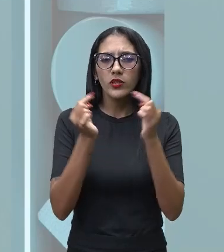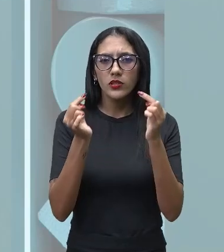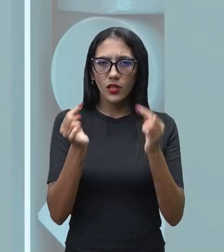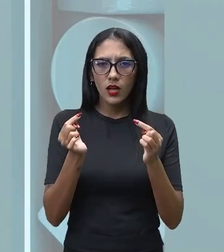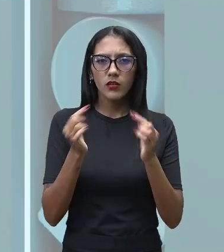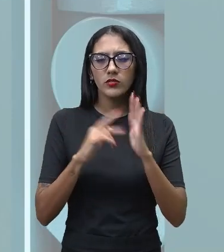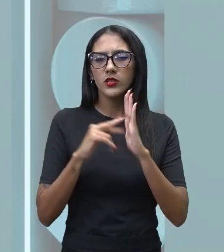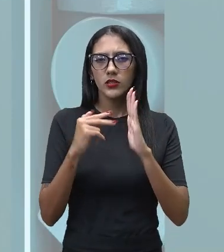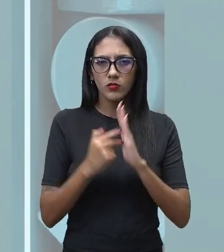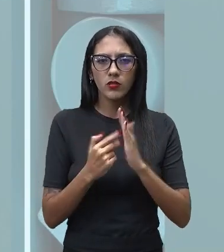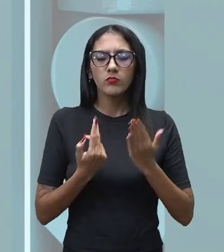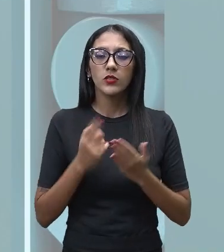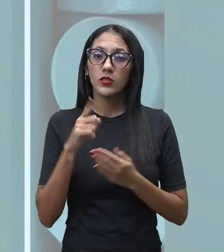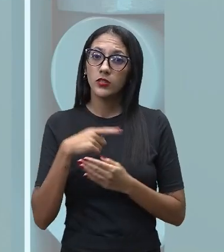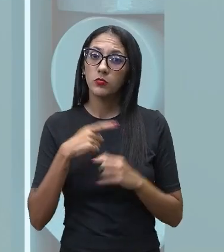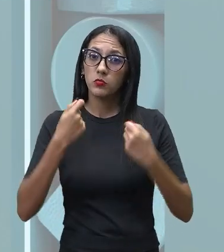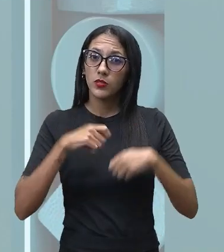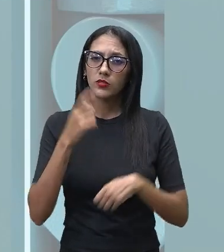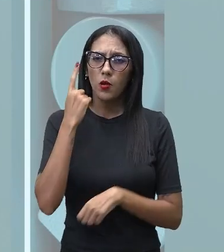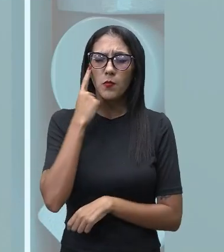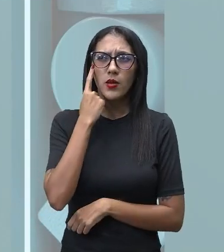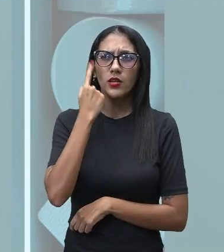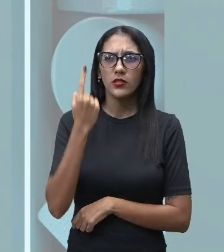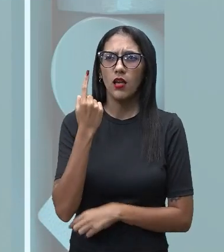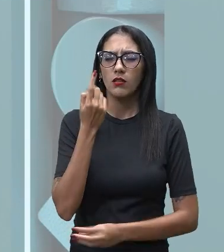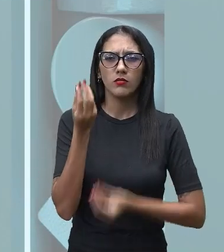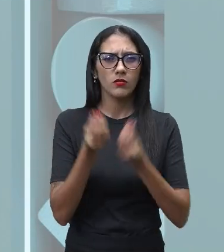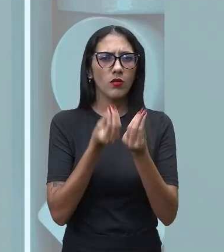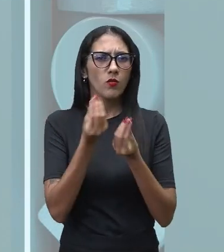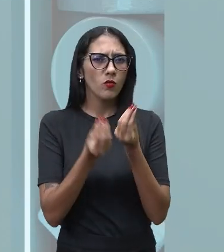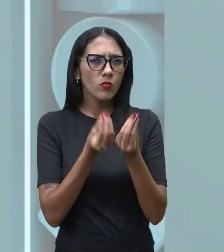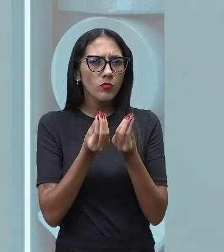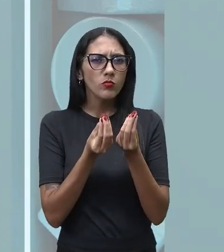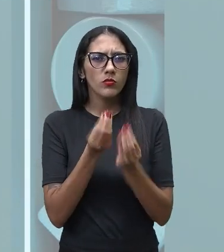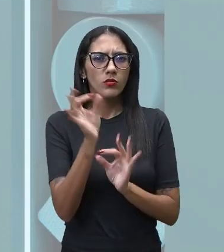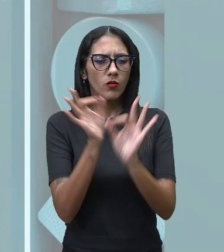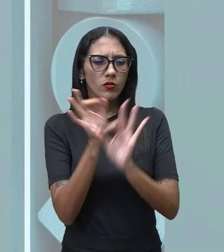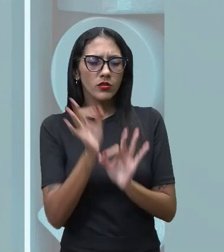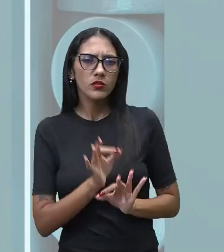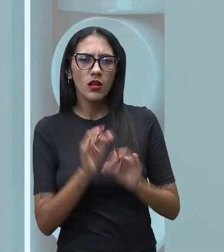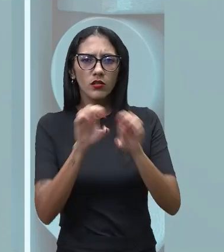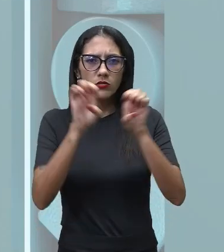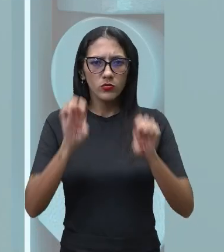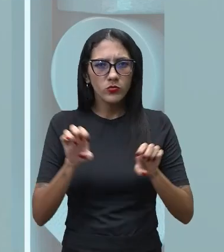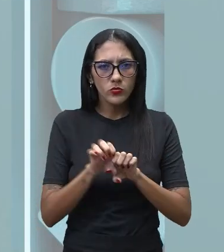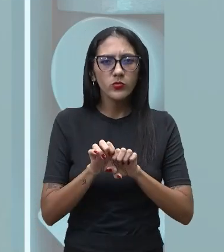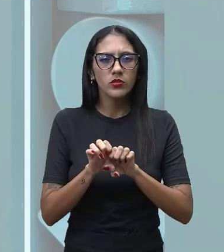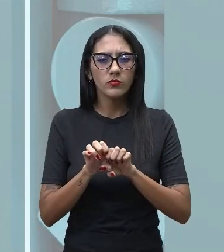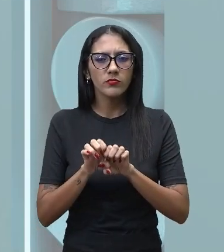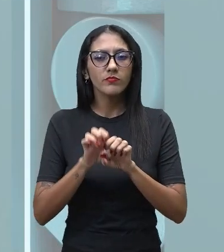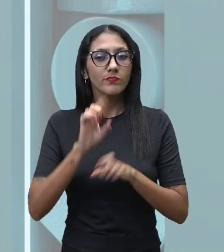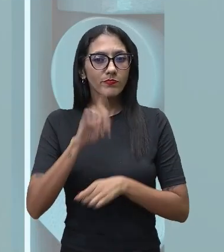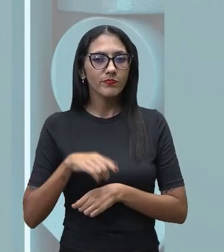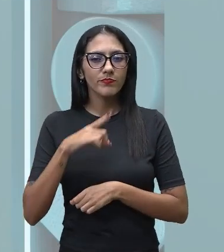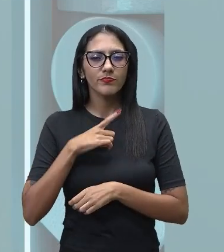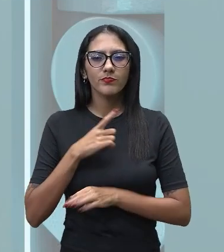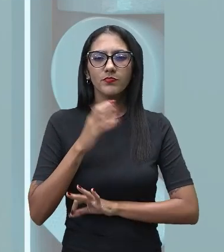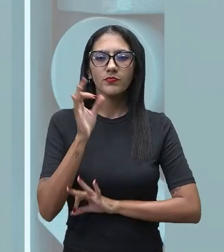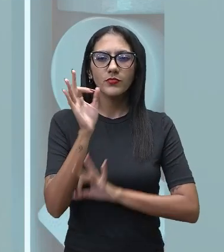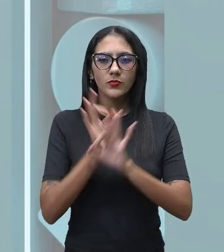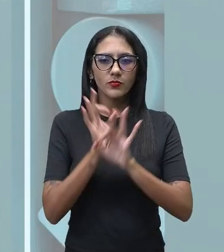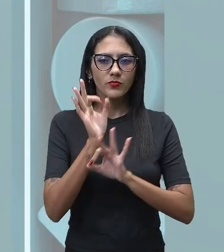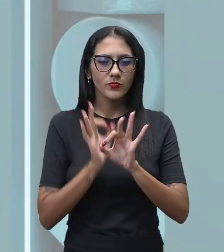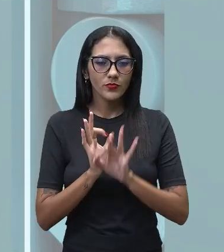nesse sentido que nós temos que pensar a figura de construção. A figura de construção vai atuar justamente nesse processo